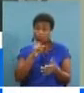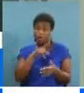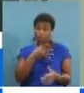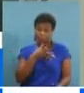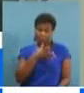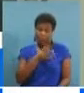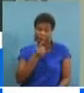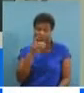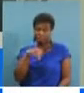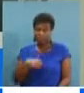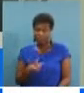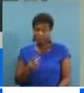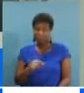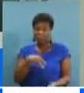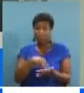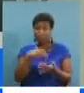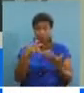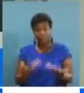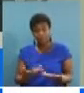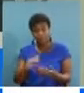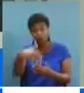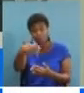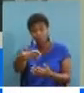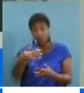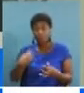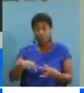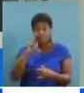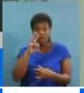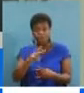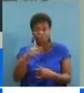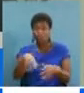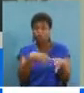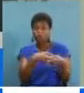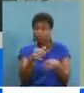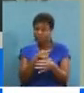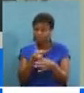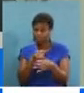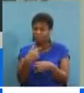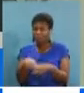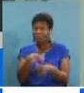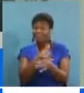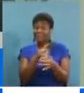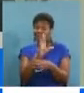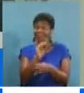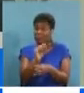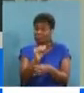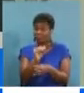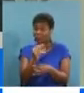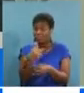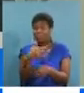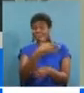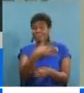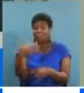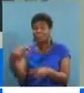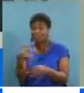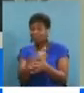assim, para o Cabo Verde, presente e futuro. Nós temos que olhar que estamos num arquipélago que tem 10 ilhas e que tem uma